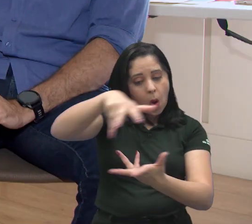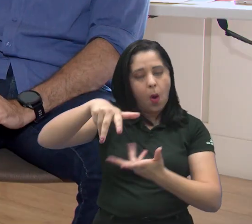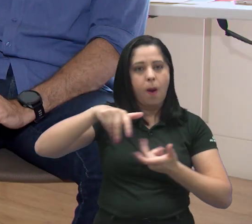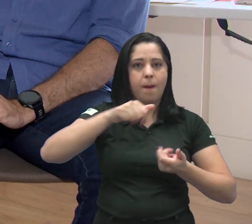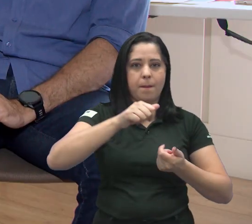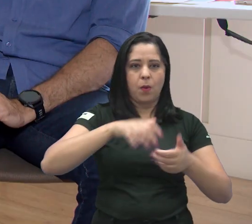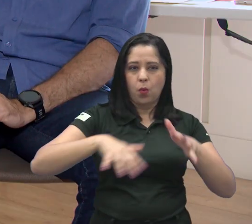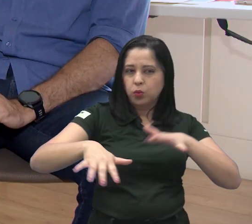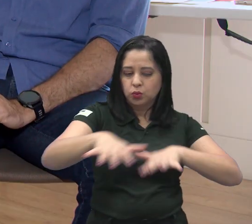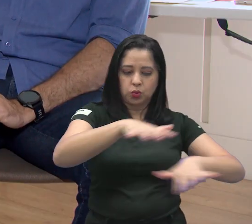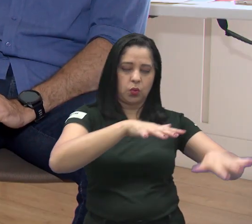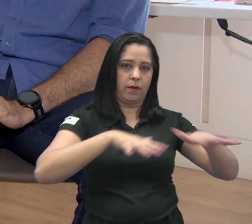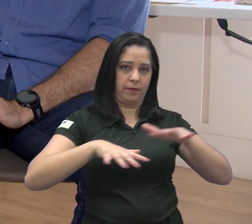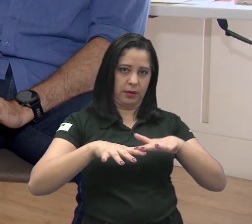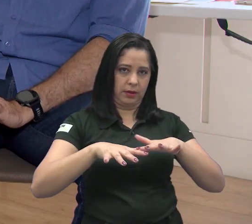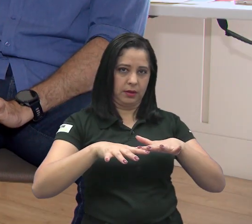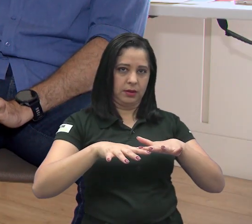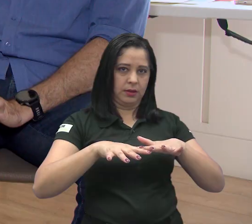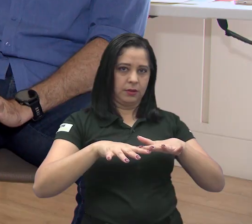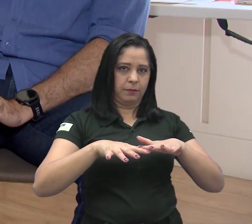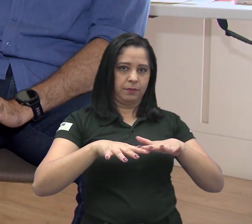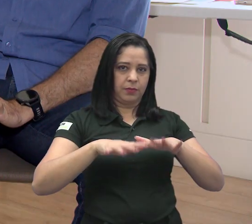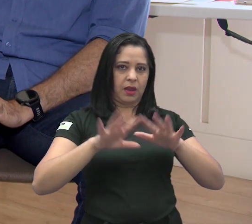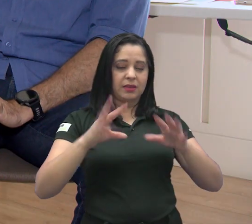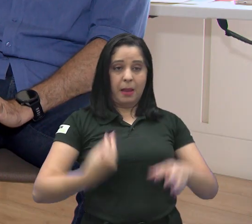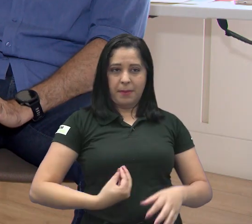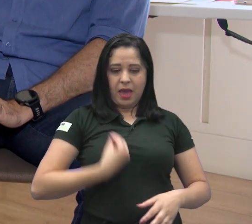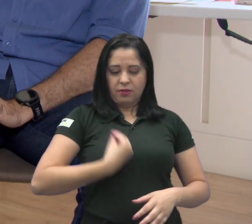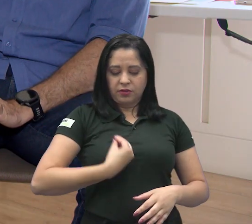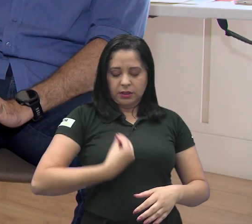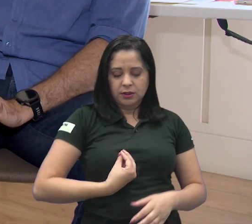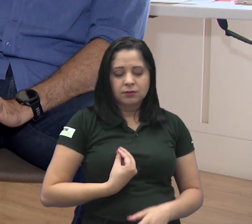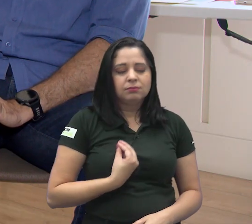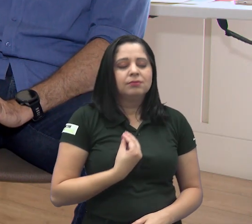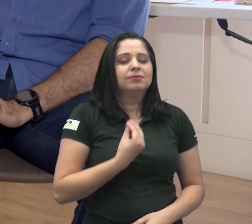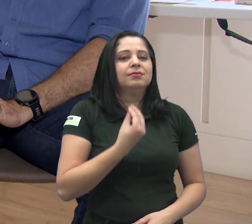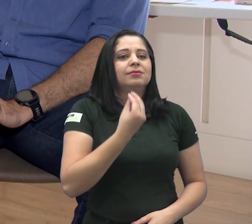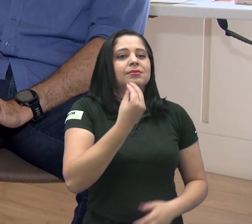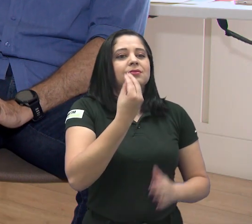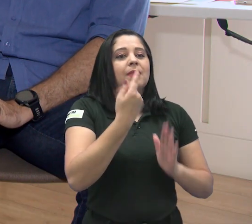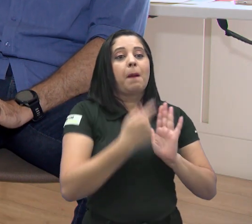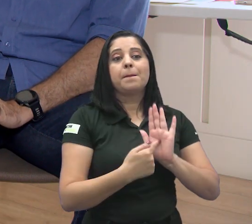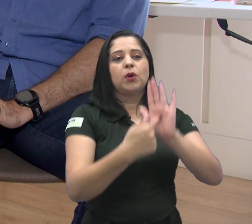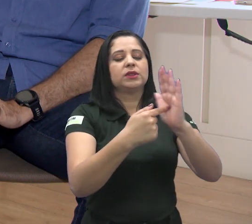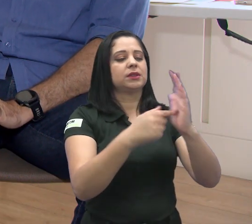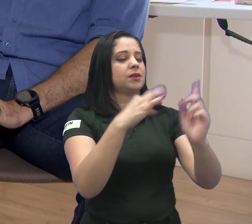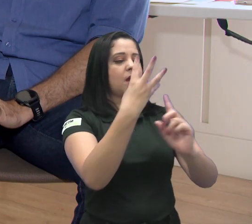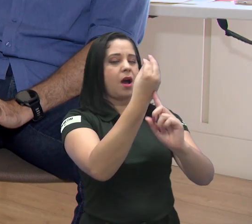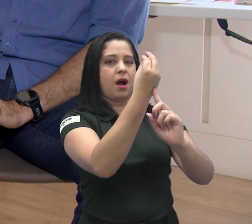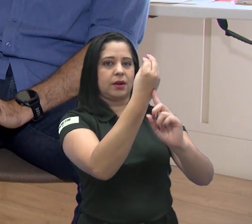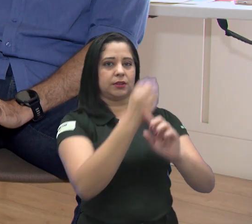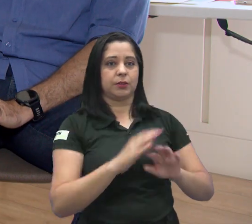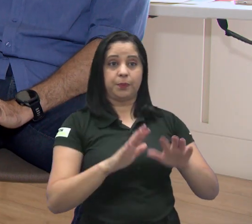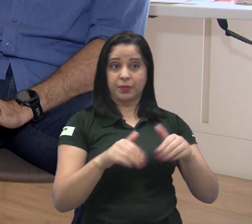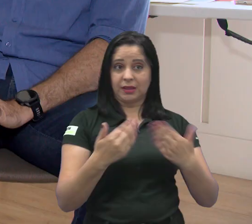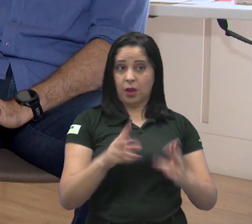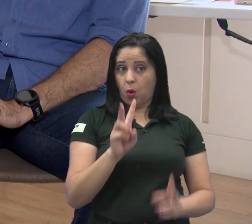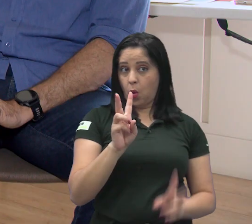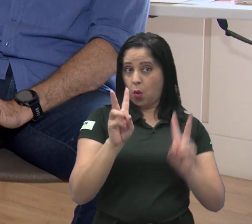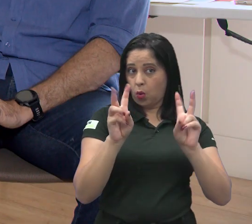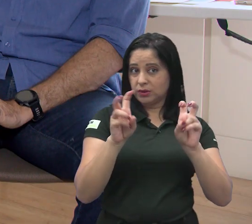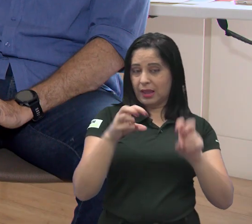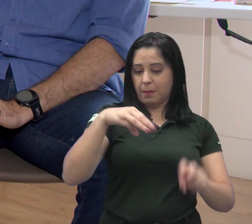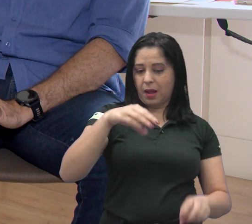que traz a criação mais bela nisso aí. É transpor o que a gente vive. Em relação a essas